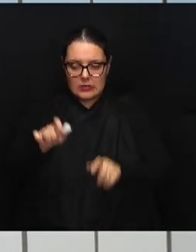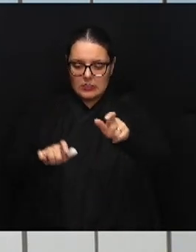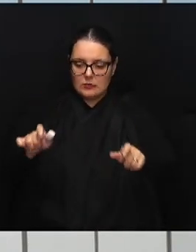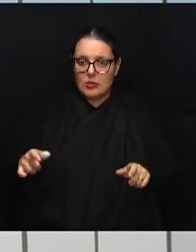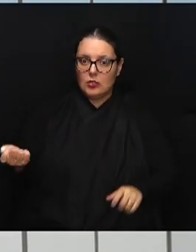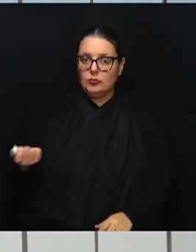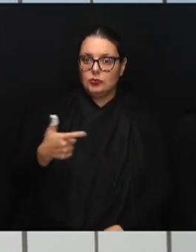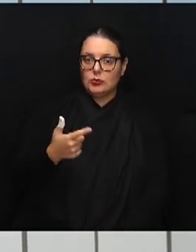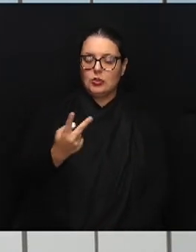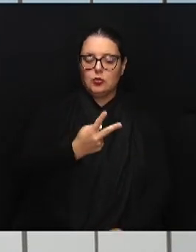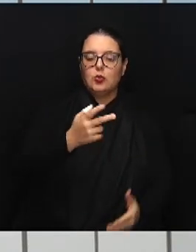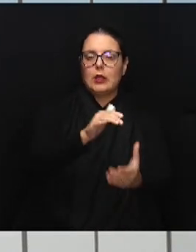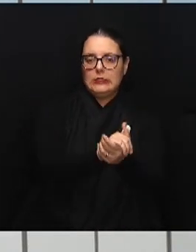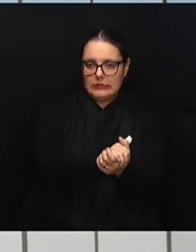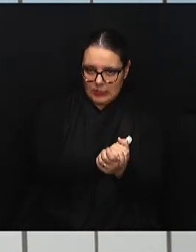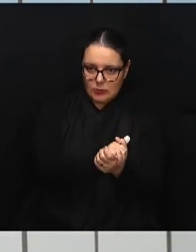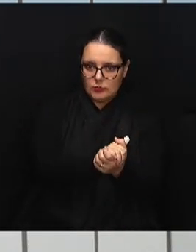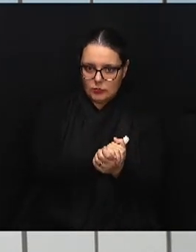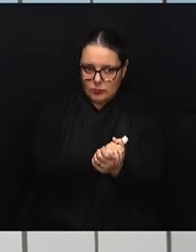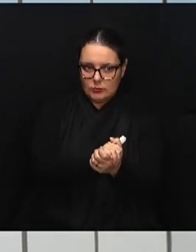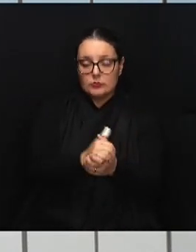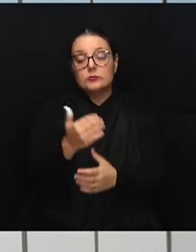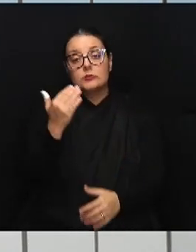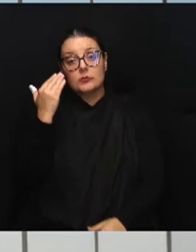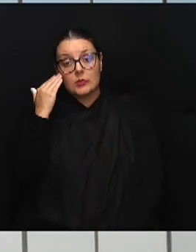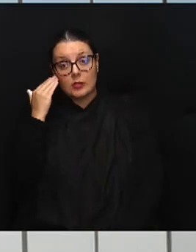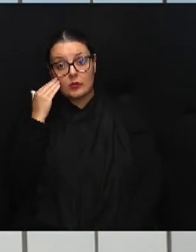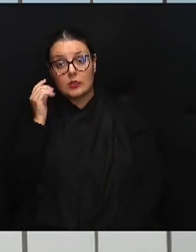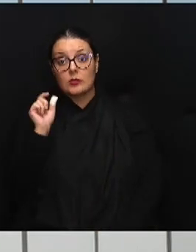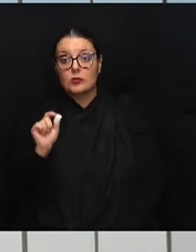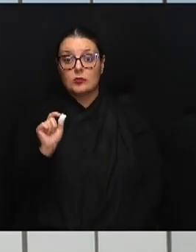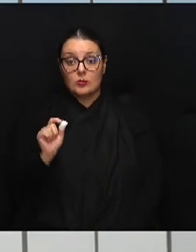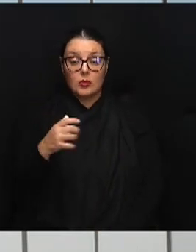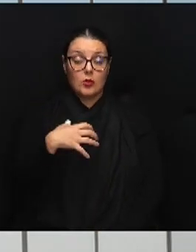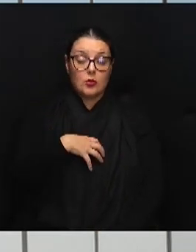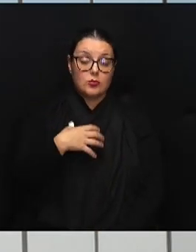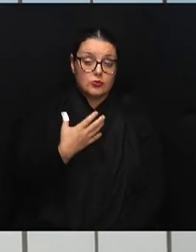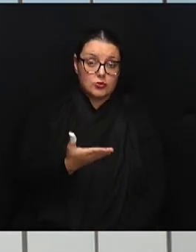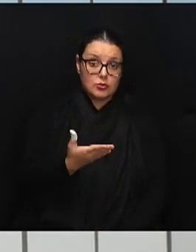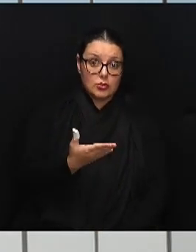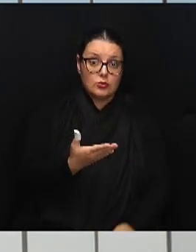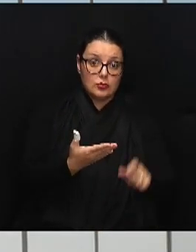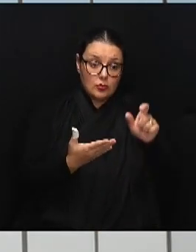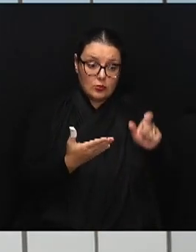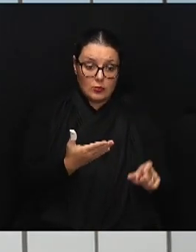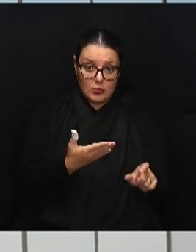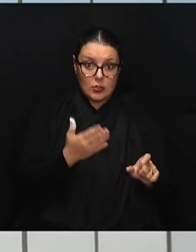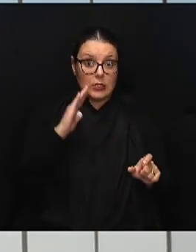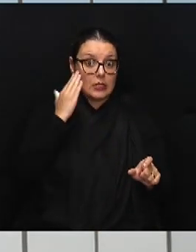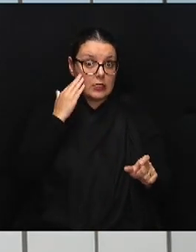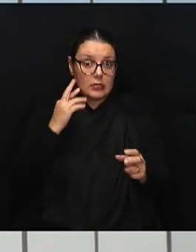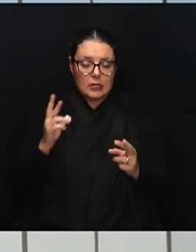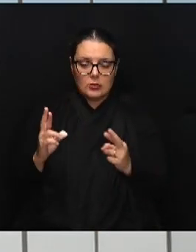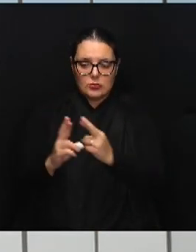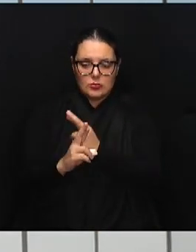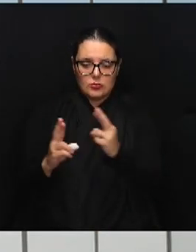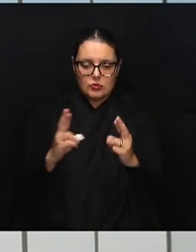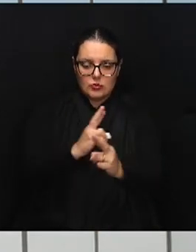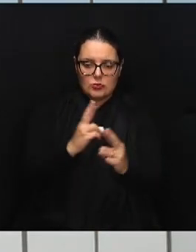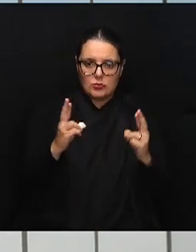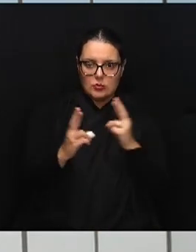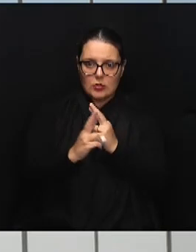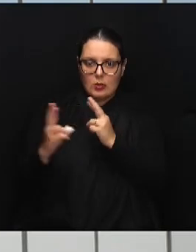num casal, a gente vai entender justamente que a forma como a pessoa entende os relacionamentos. Qual é